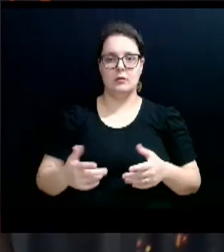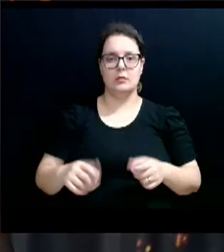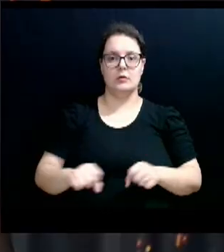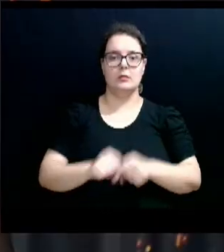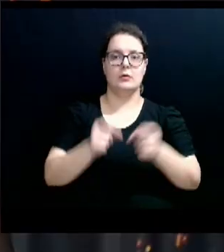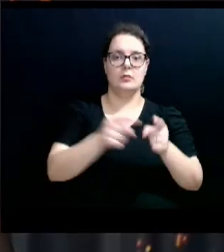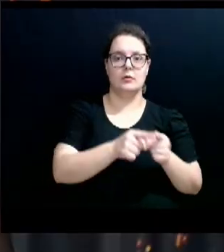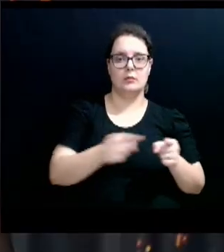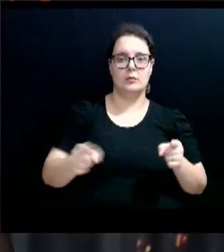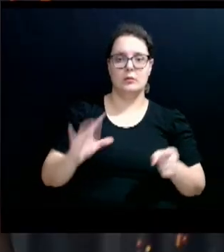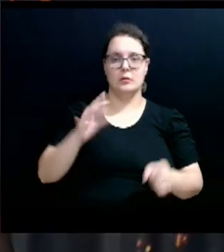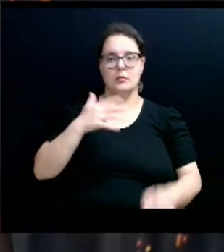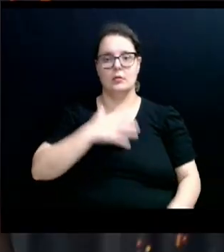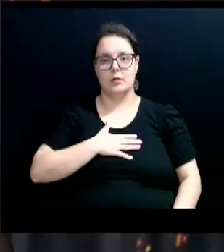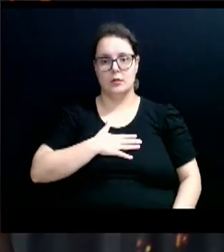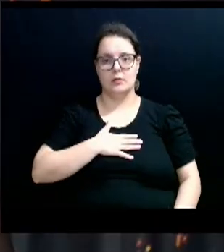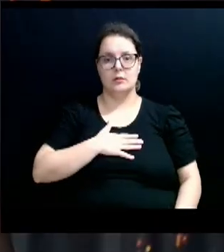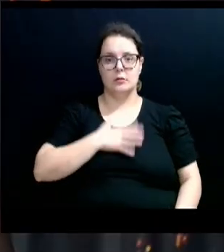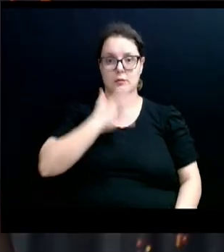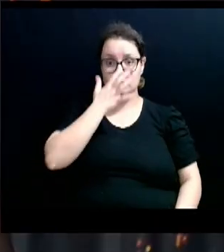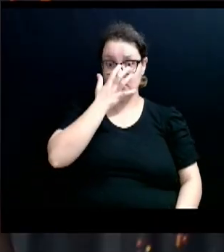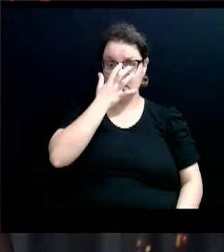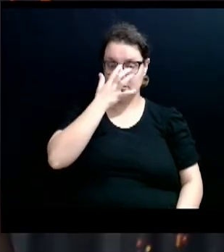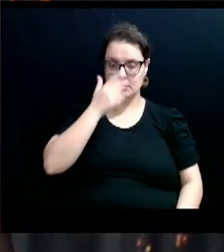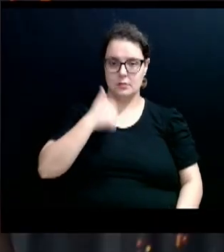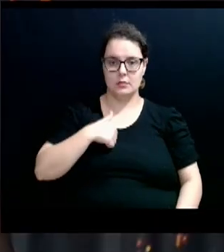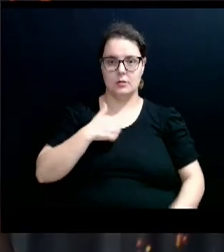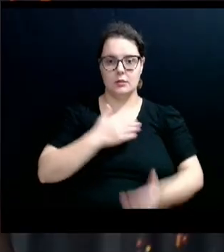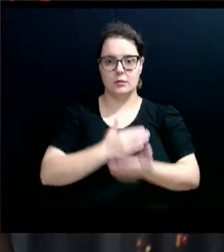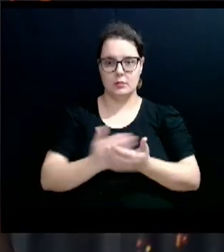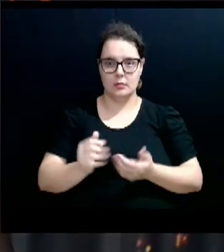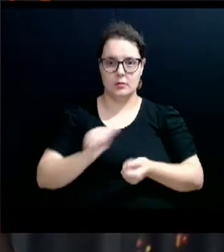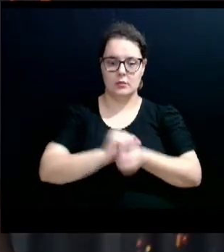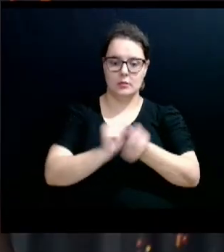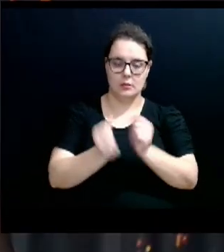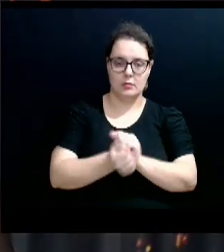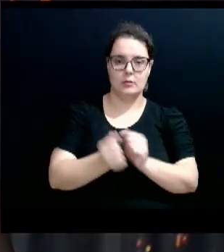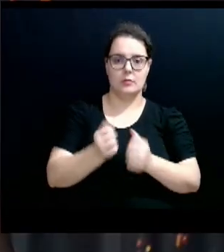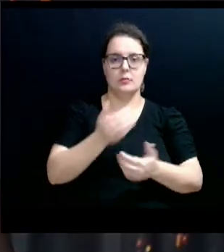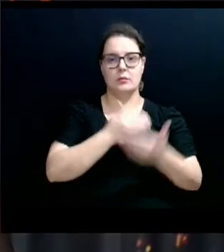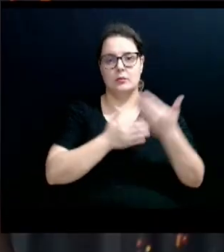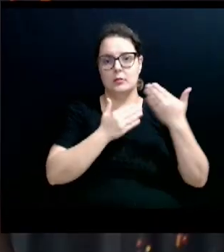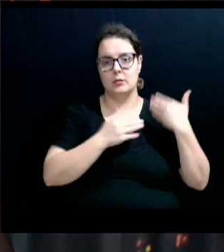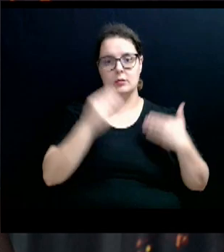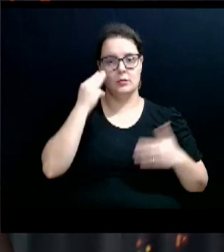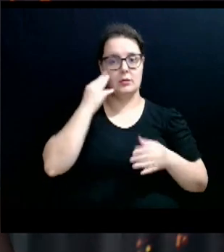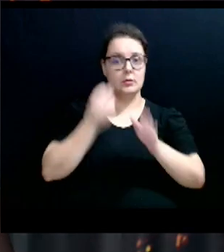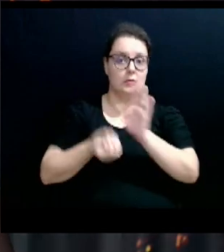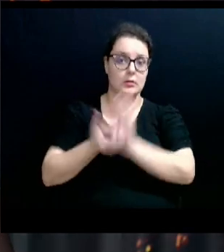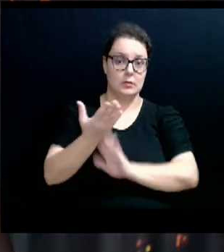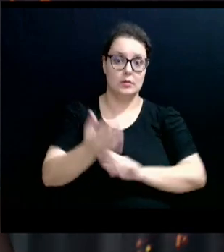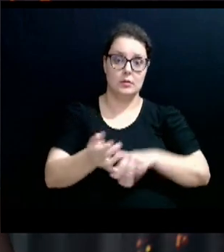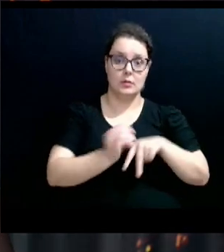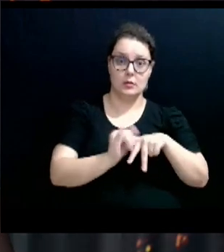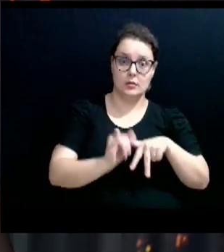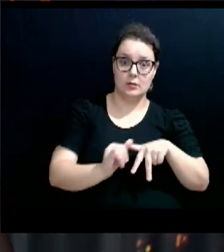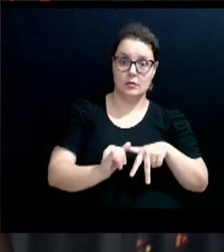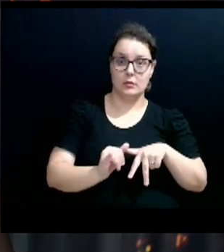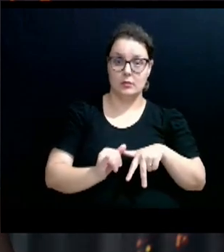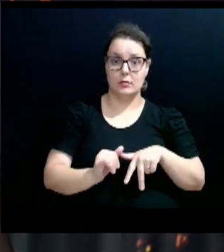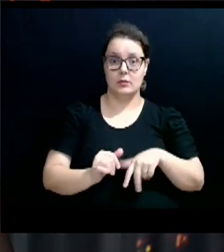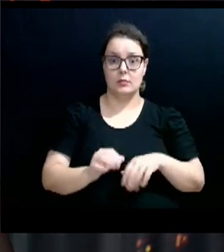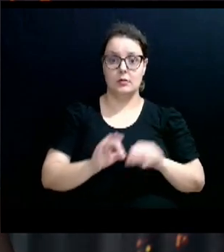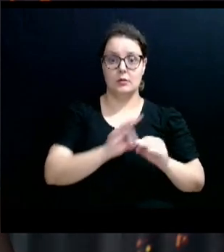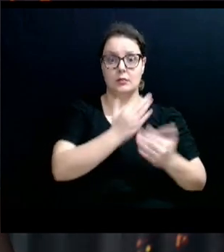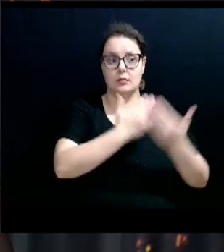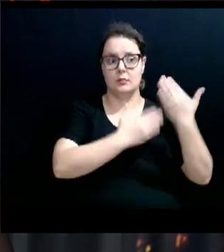para mim. E aí eu começasse a revitalizar as memórias e criar essas narrativas que possivelmente as pessoas que vieram antes de mim